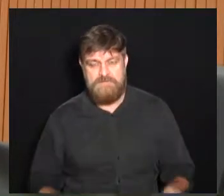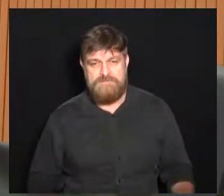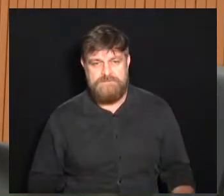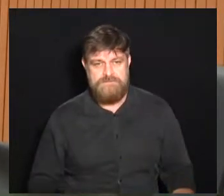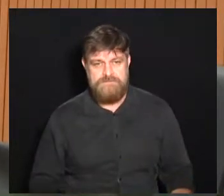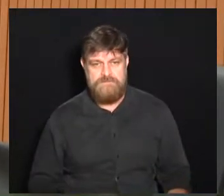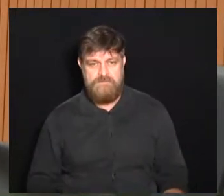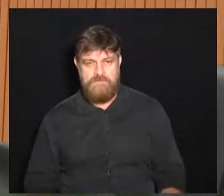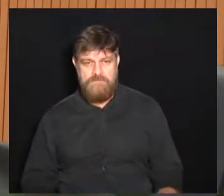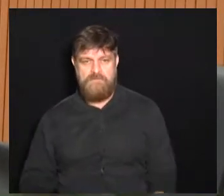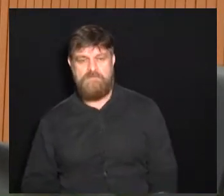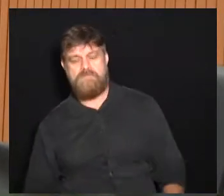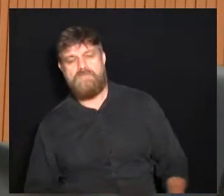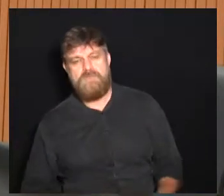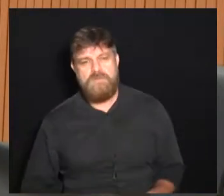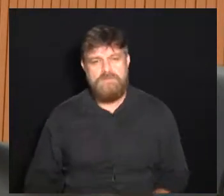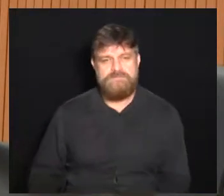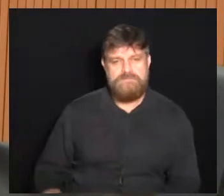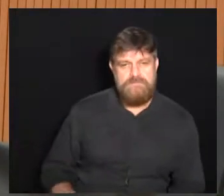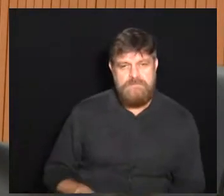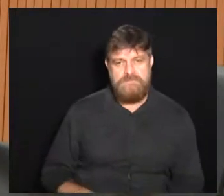ok? Carmo.